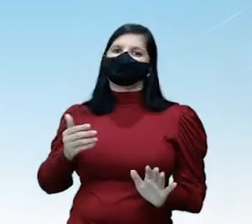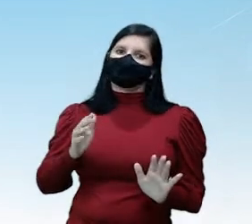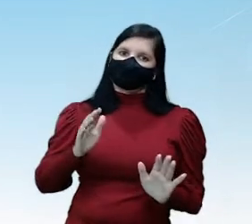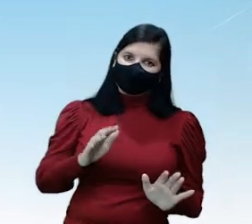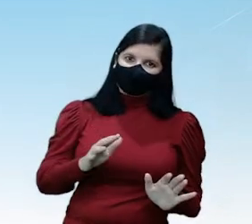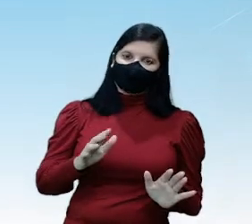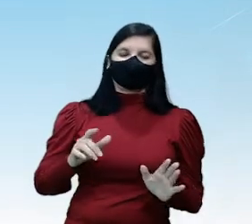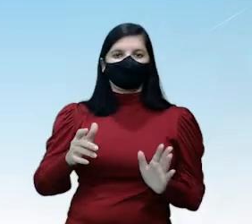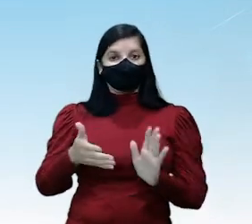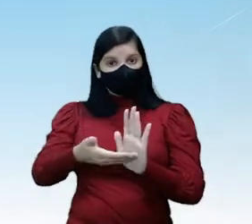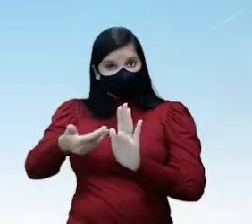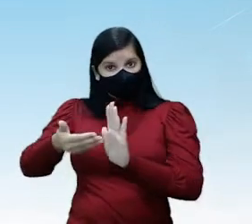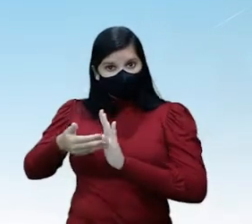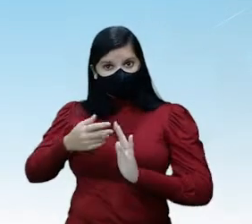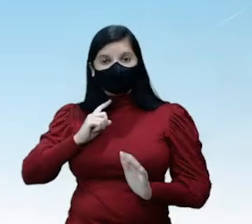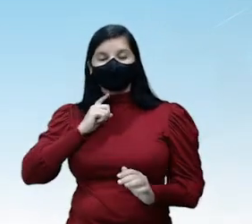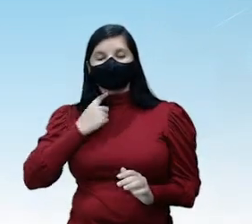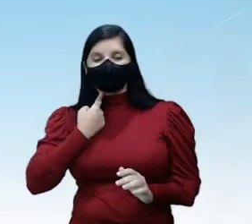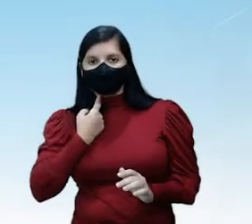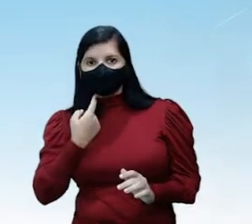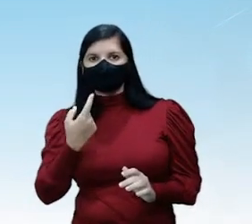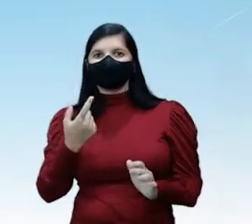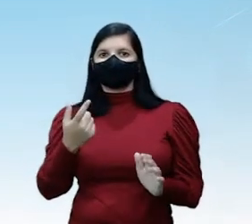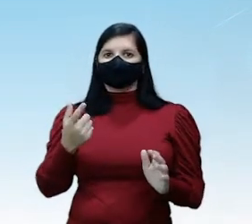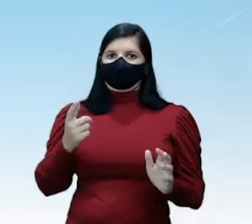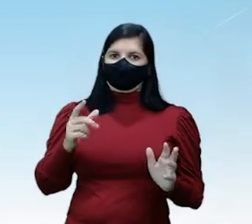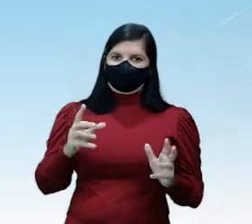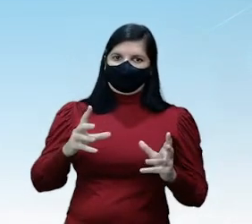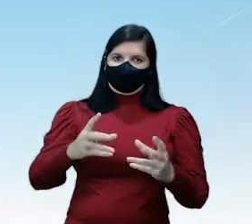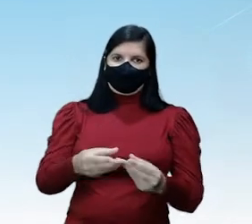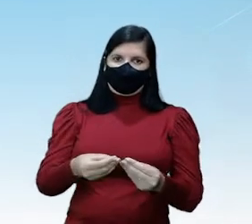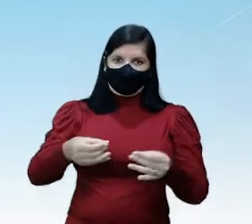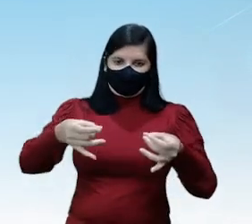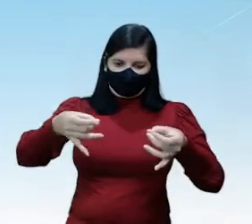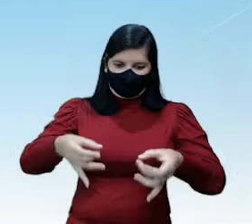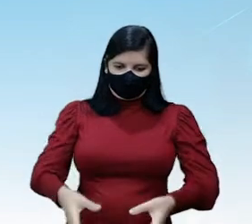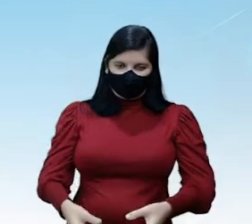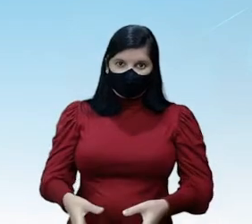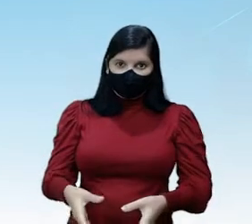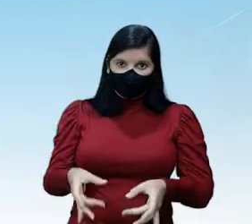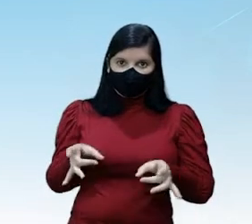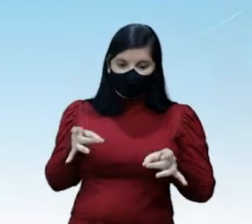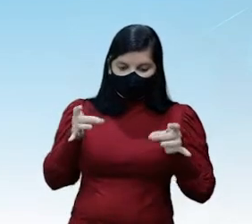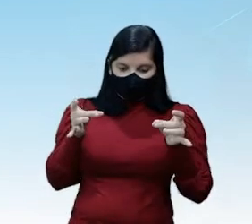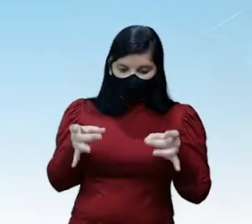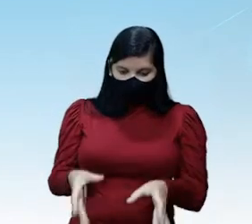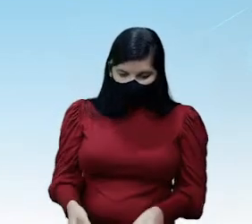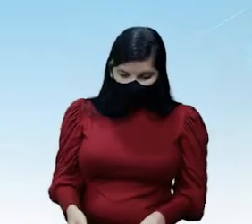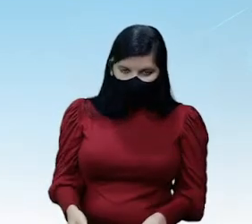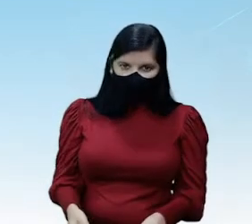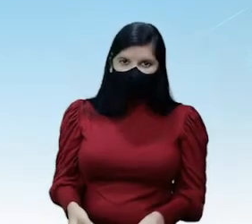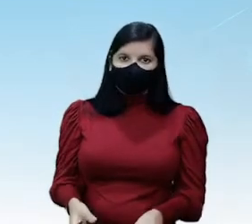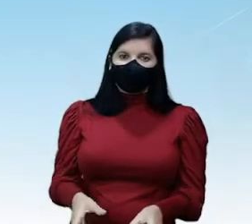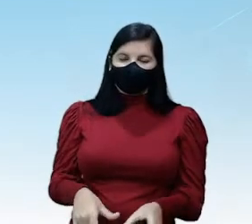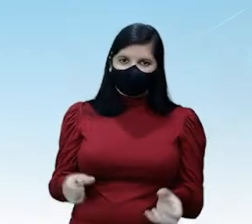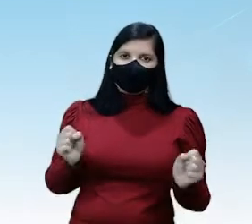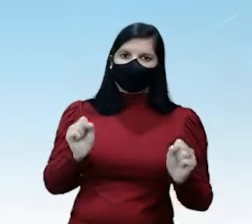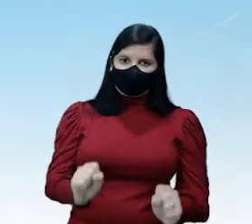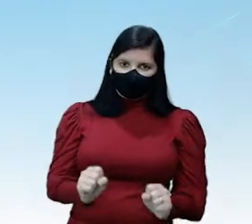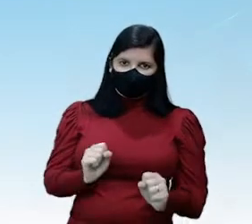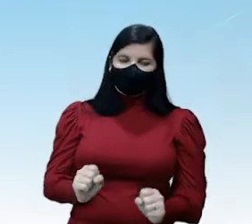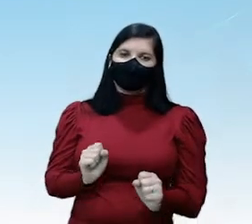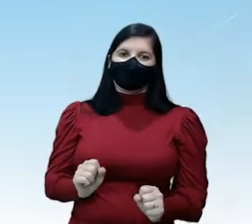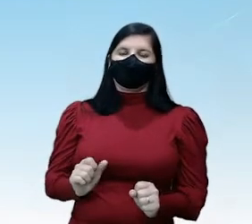essa floculação, as partículas irão ficar lá no fundo. Quando elas ficam lá no fundo, agora a gente